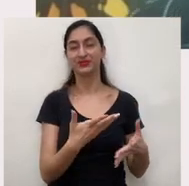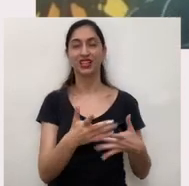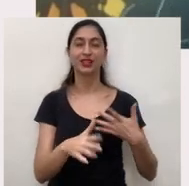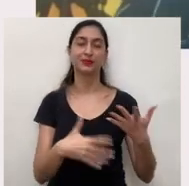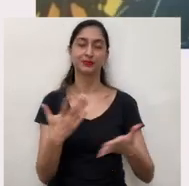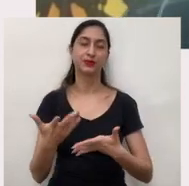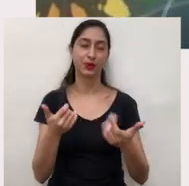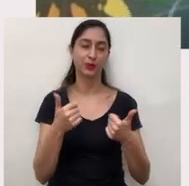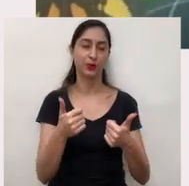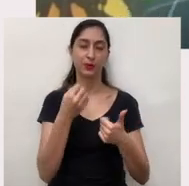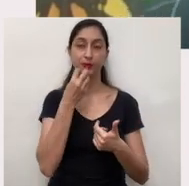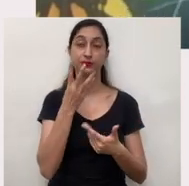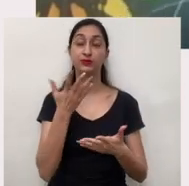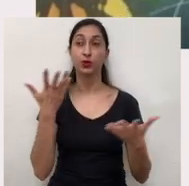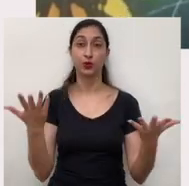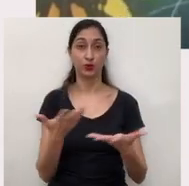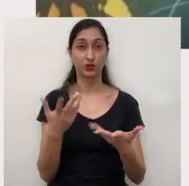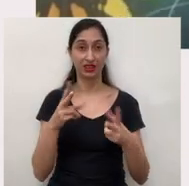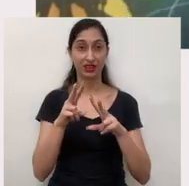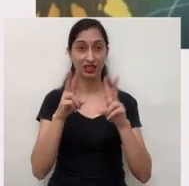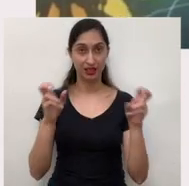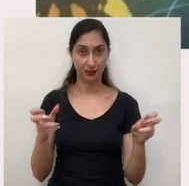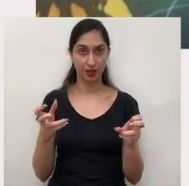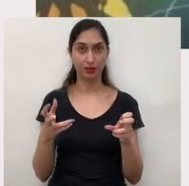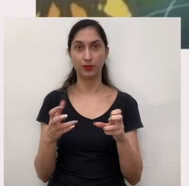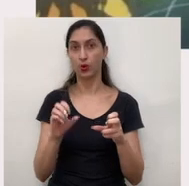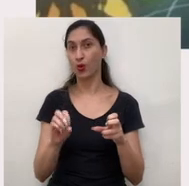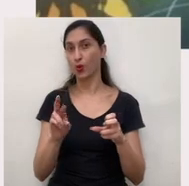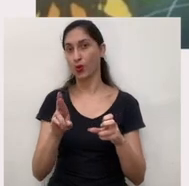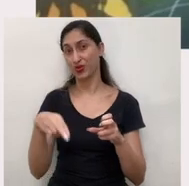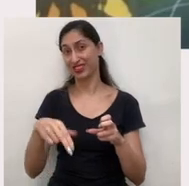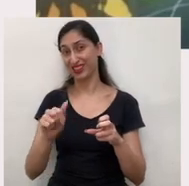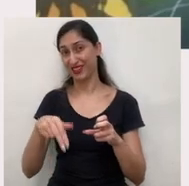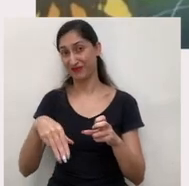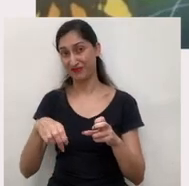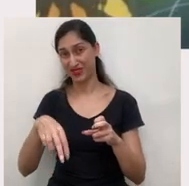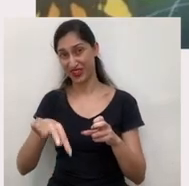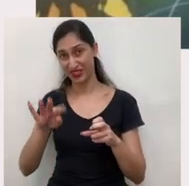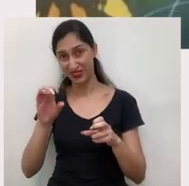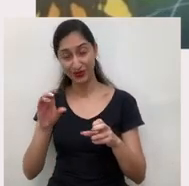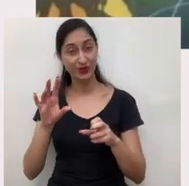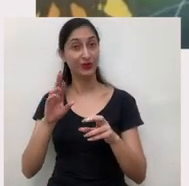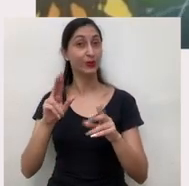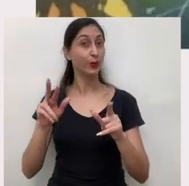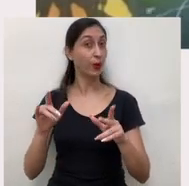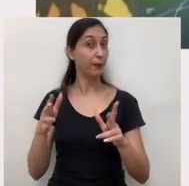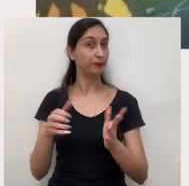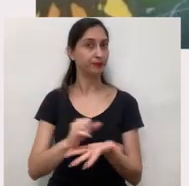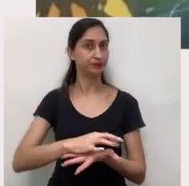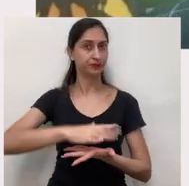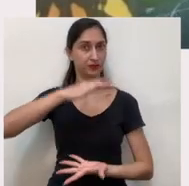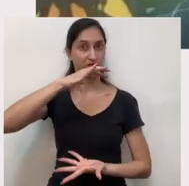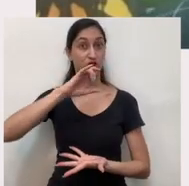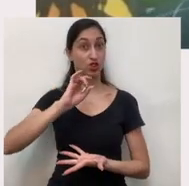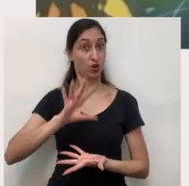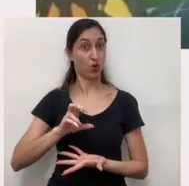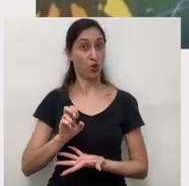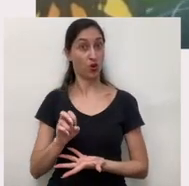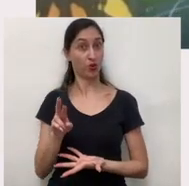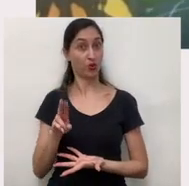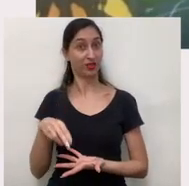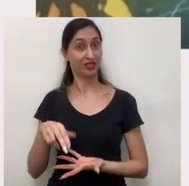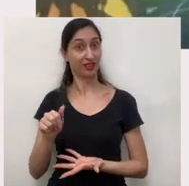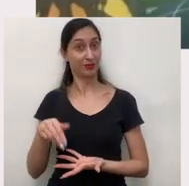do ornamento hoje. Fico pensando no Pinterest, assim, né, que não é um banco de ornamentos, mas é um banco de absolutamente tudo,